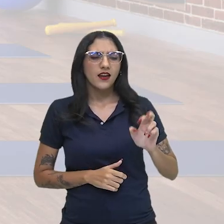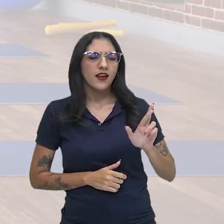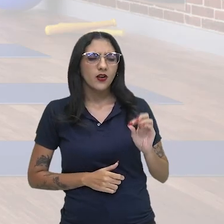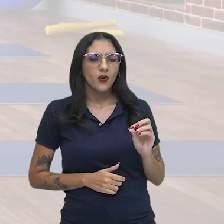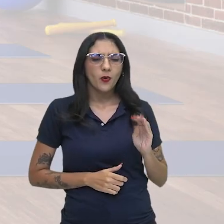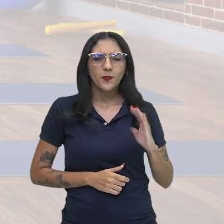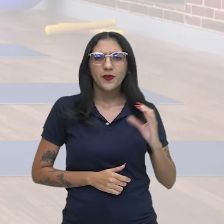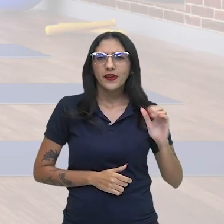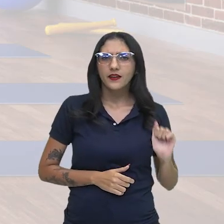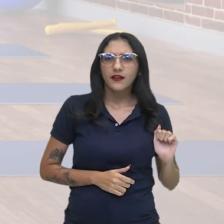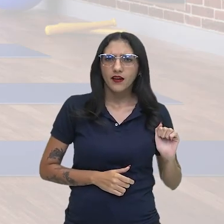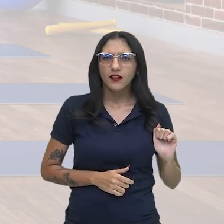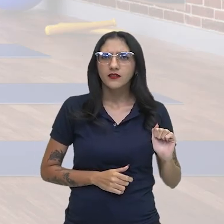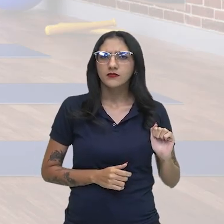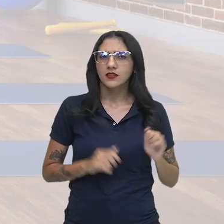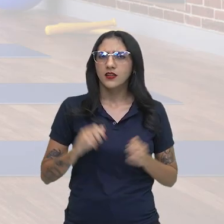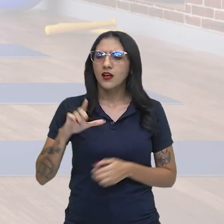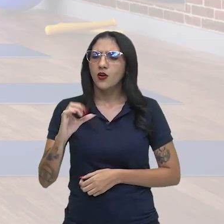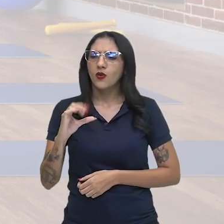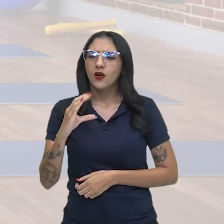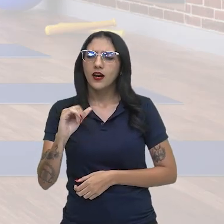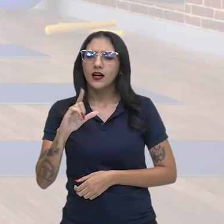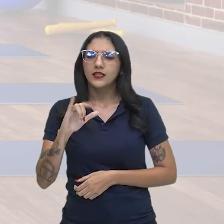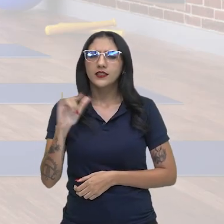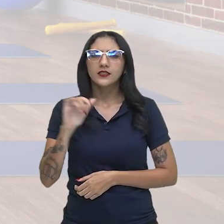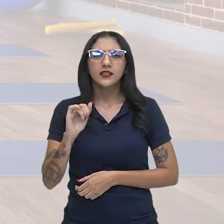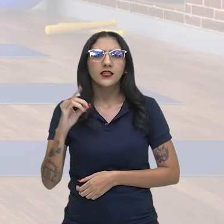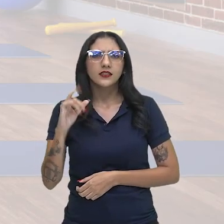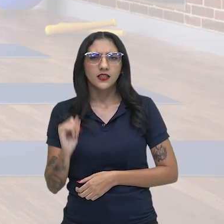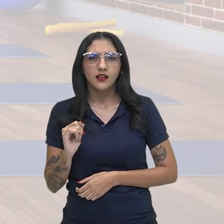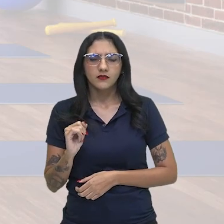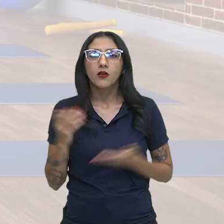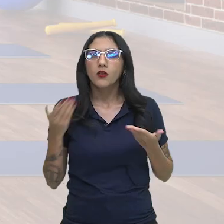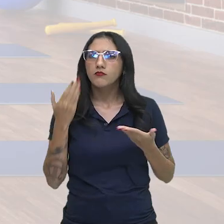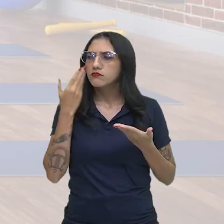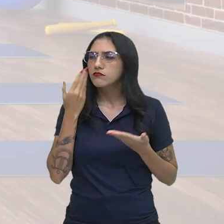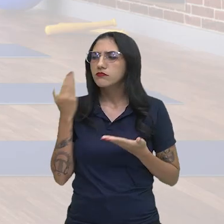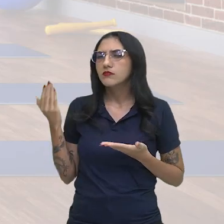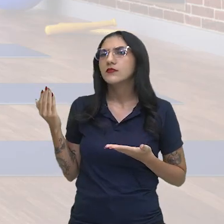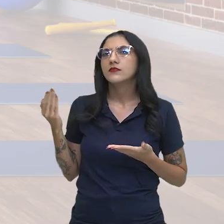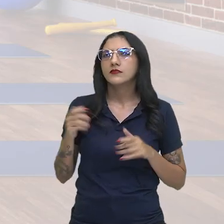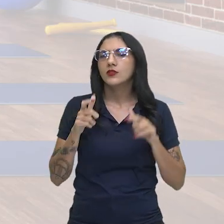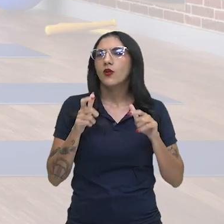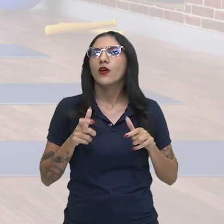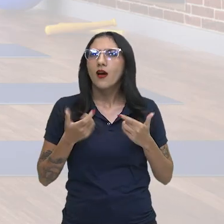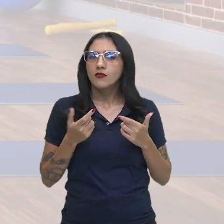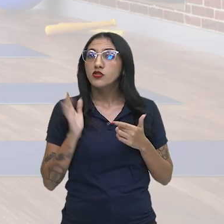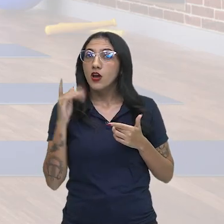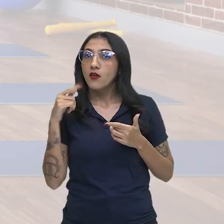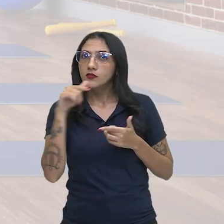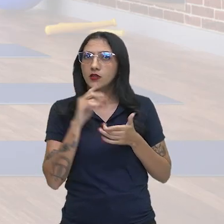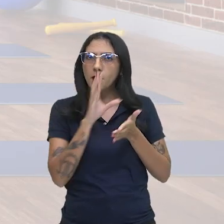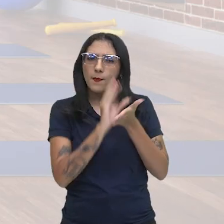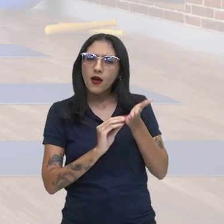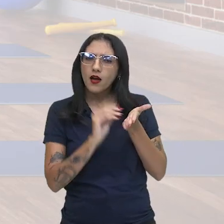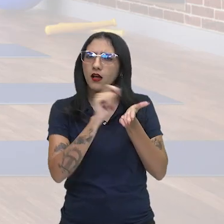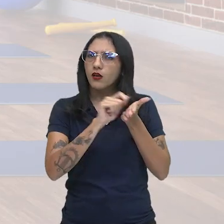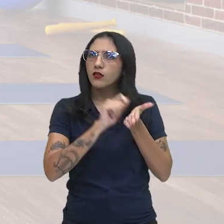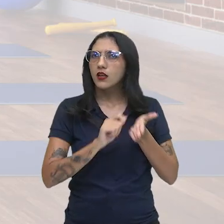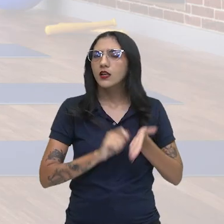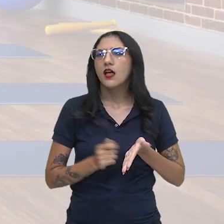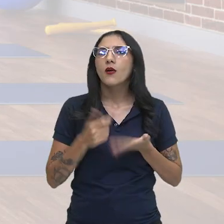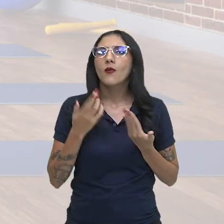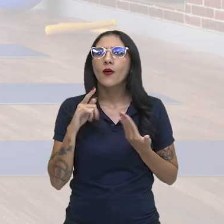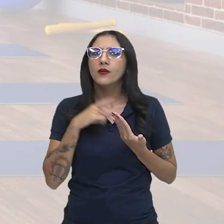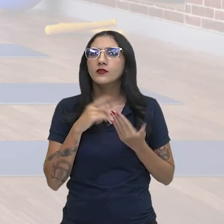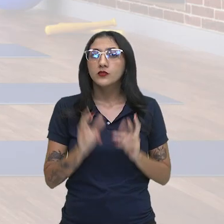tem diferença da ginástica aeróbica? O que vocês acham? Observem mais uma vez o nosso cenário e já anotem aí